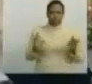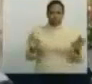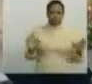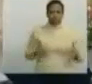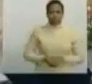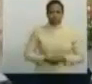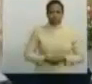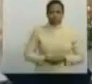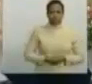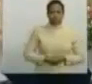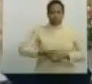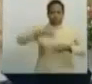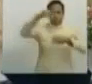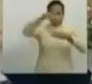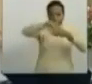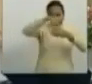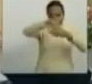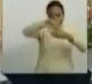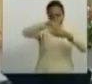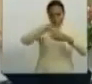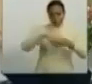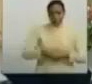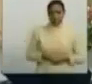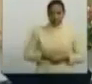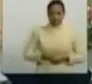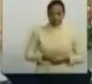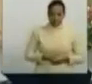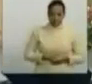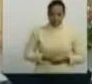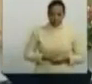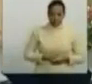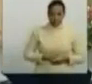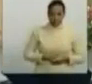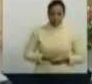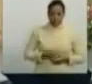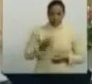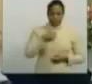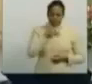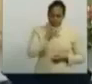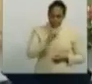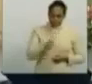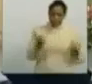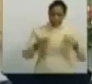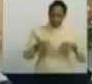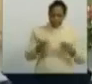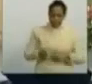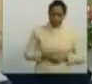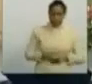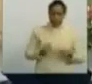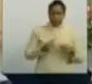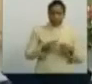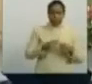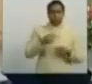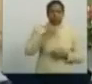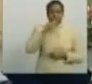E eu não posso deixar de falar também, porque eu sou sacerdote da Igreja de Nosso Senhor Jesus Cristo.